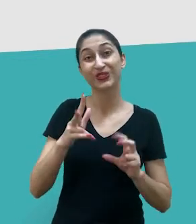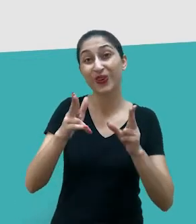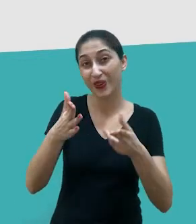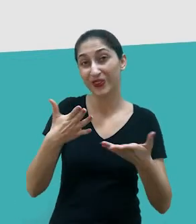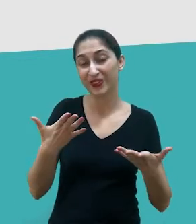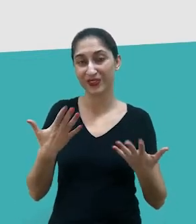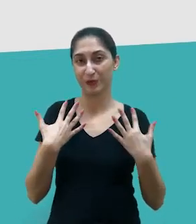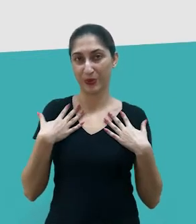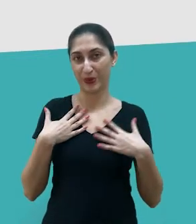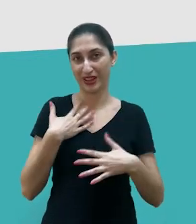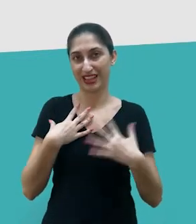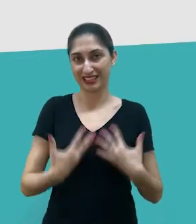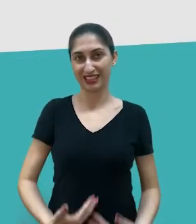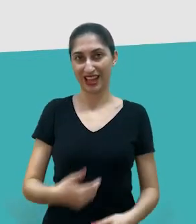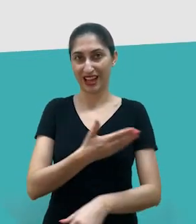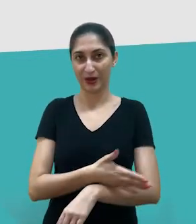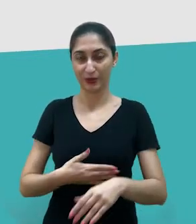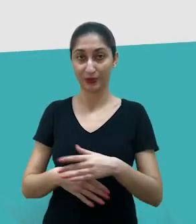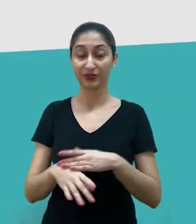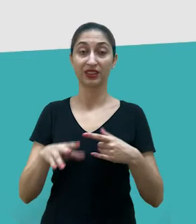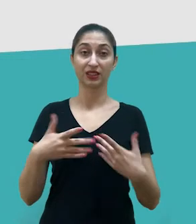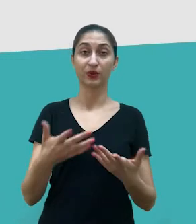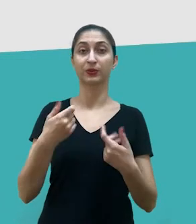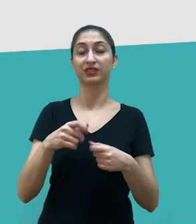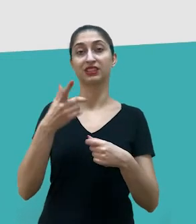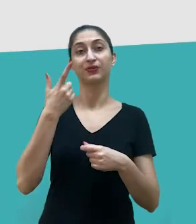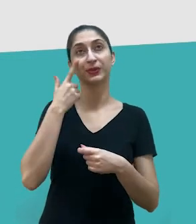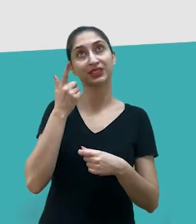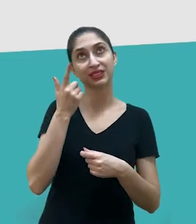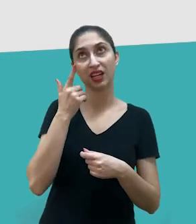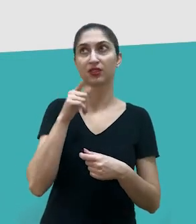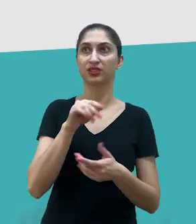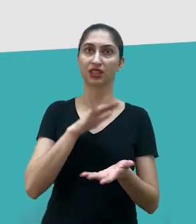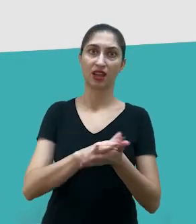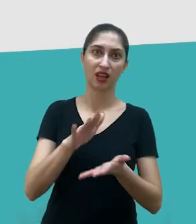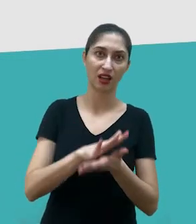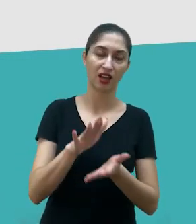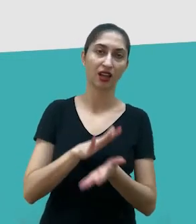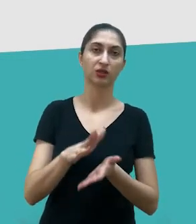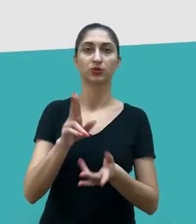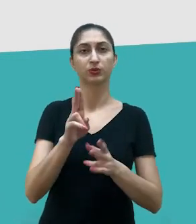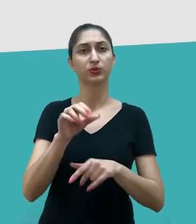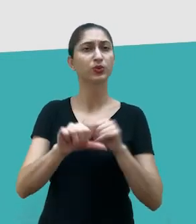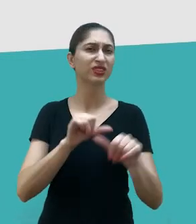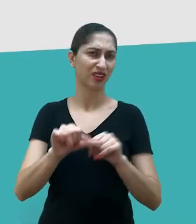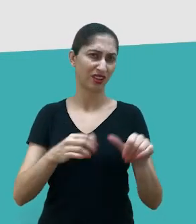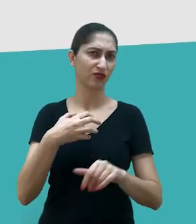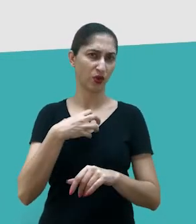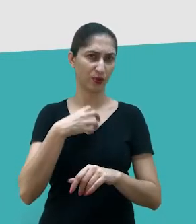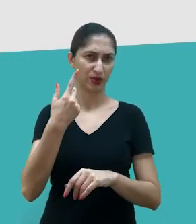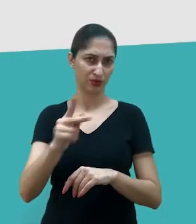para vocês aqui. O replanejar é rever os gastos, os hábitos de consumo, né? Mudar um pouco o